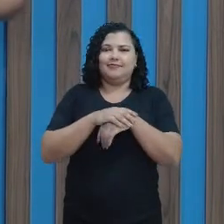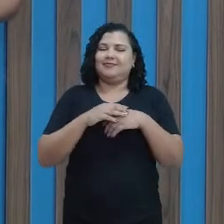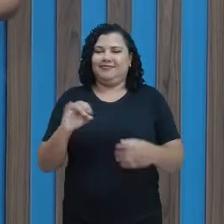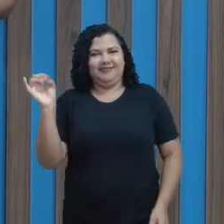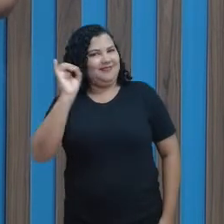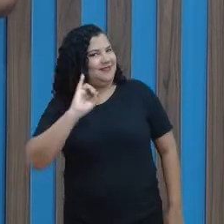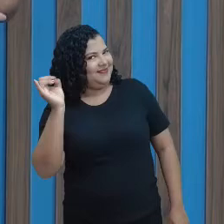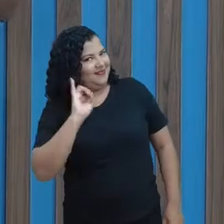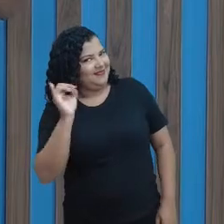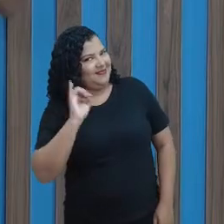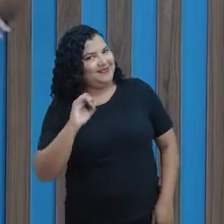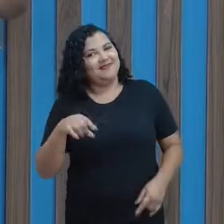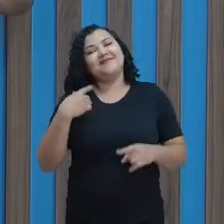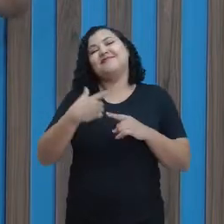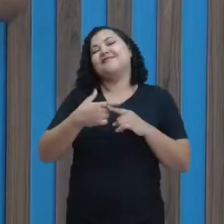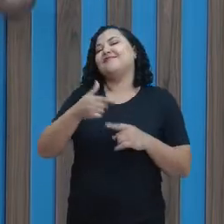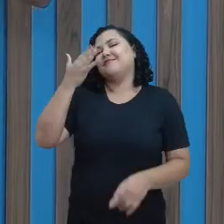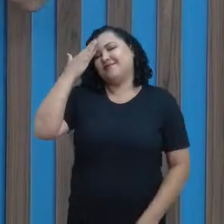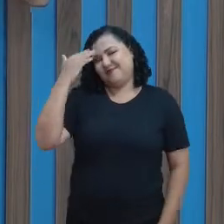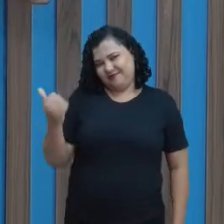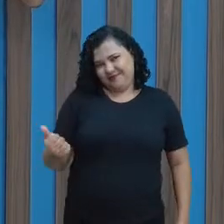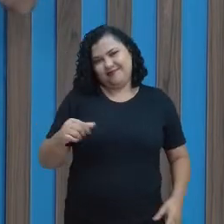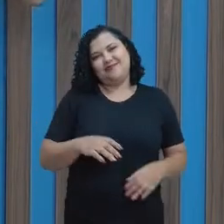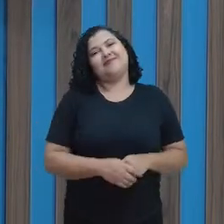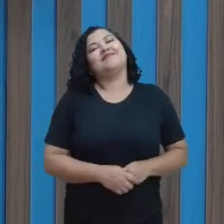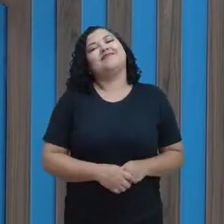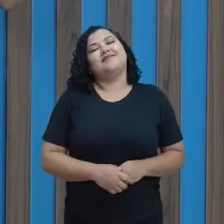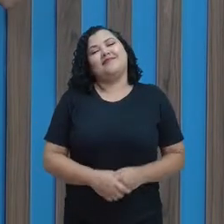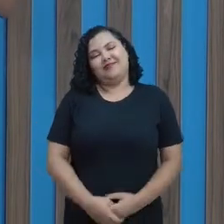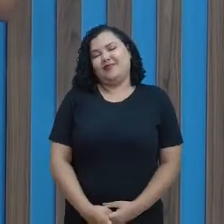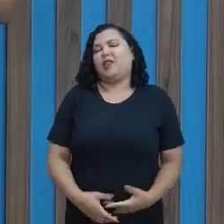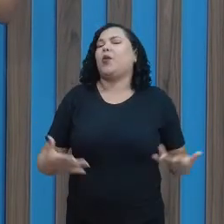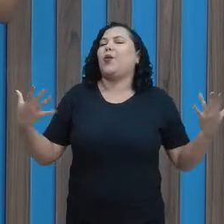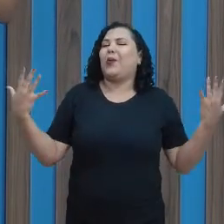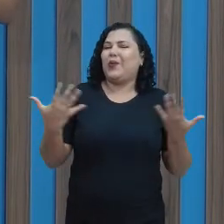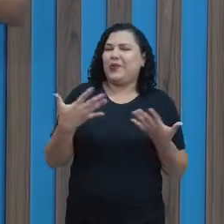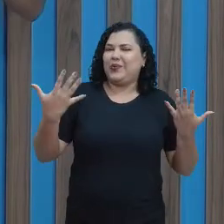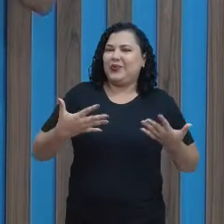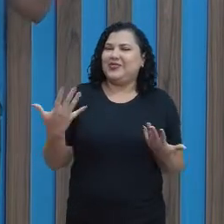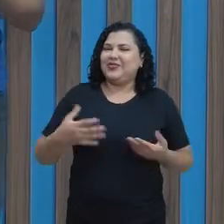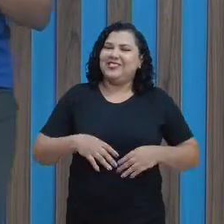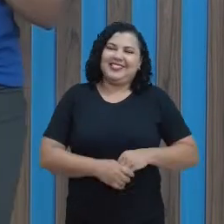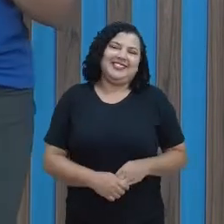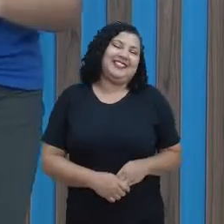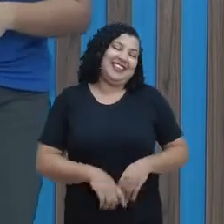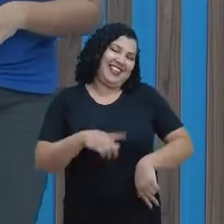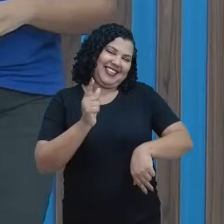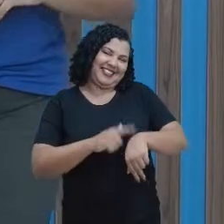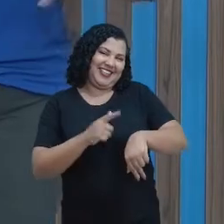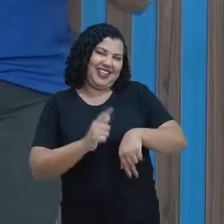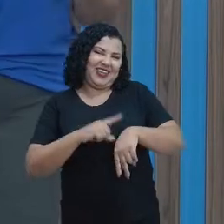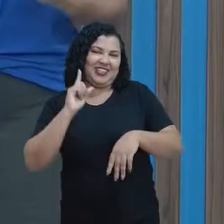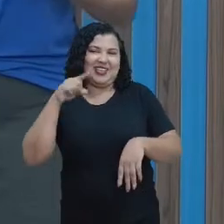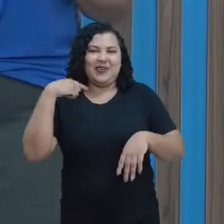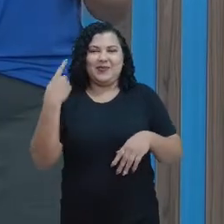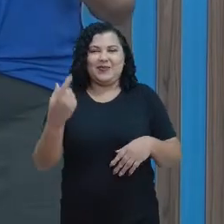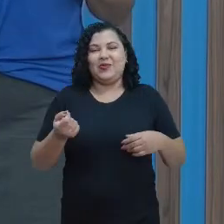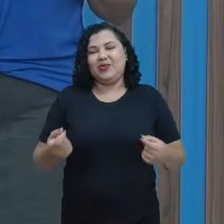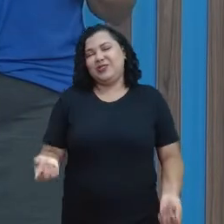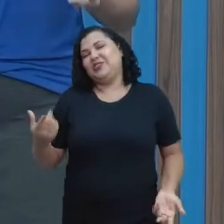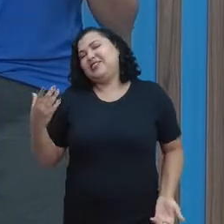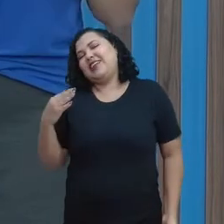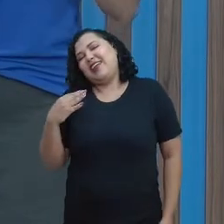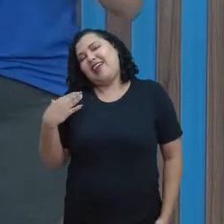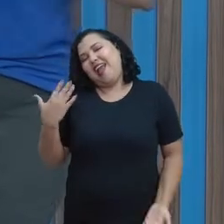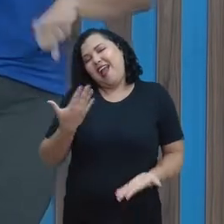um oi. Porque eu sei, gente, que no dia de hoje, essa hora, depois de tanta aula legal,